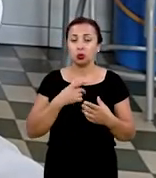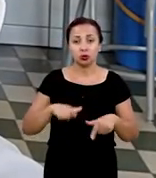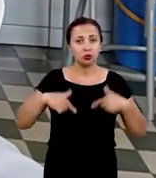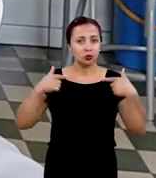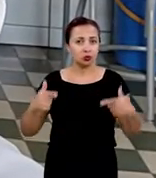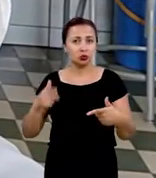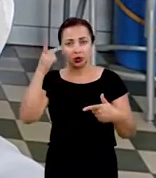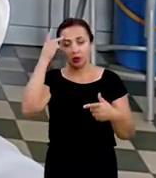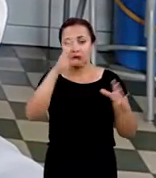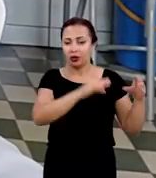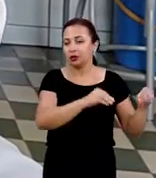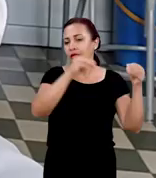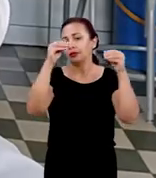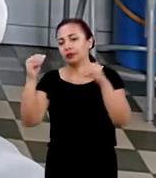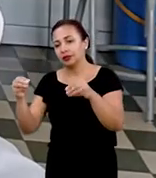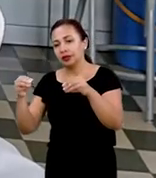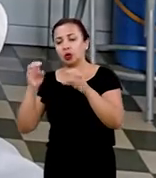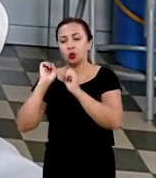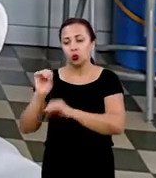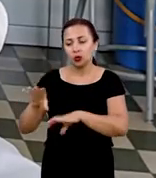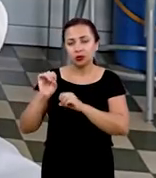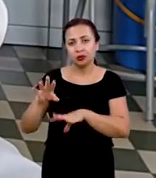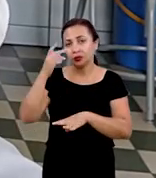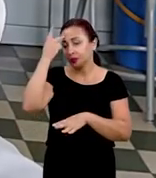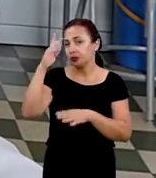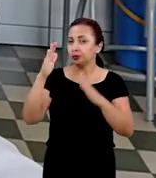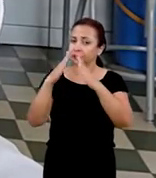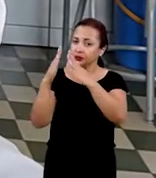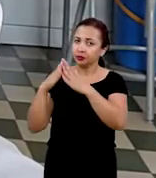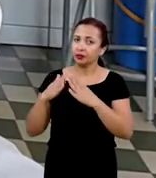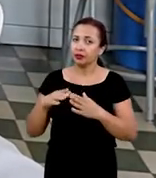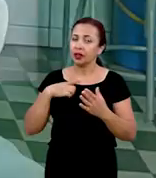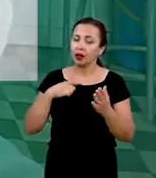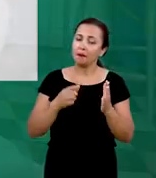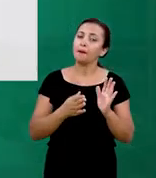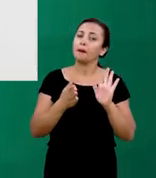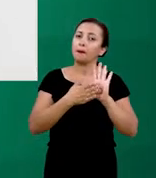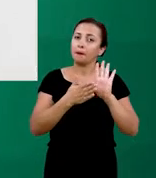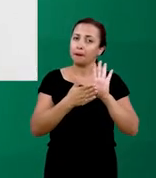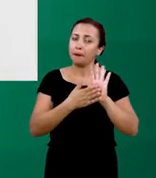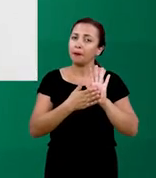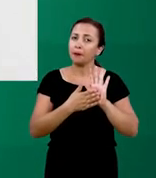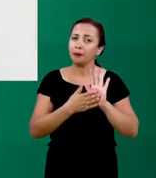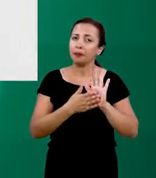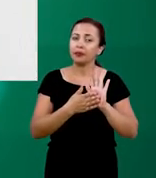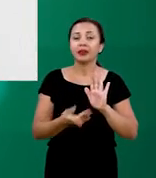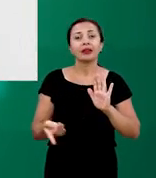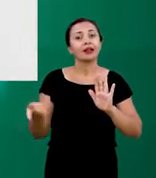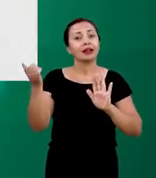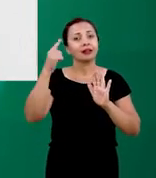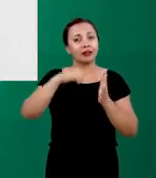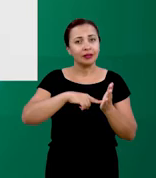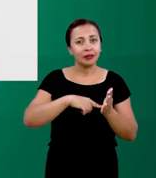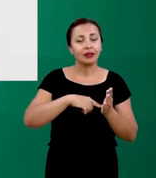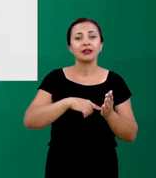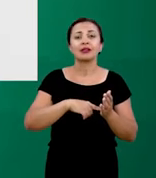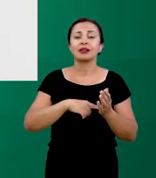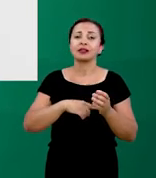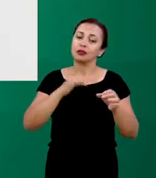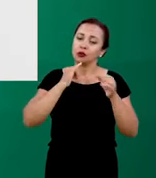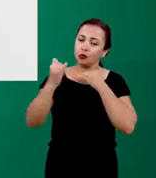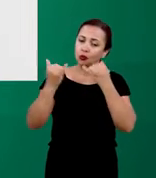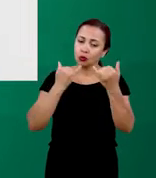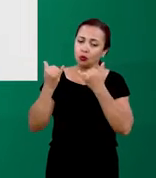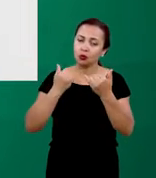intervenção é levar a educação para dentro de casa. Temos um folder, e esse folder ele traz informações sobre a